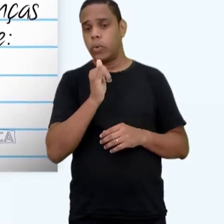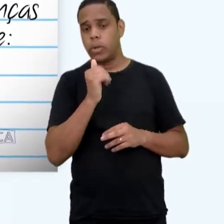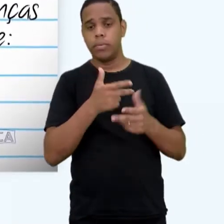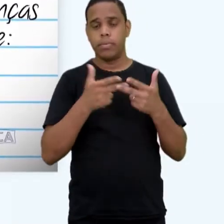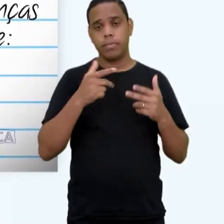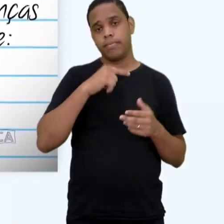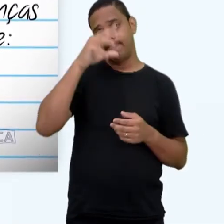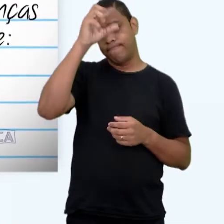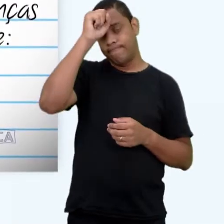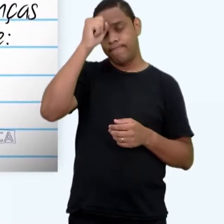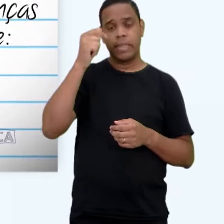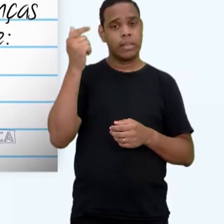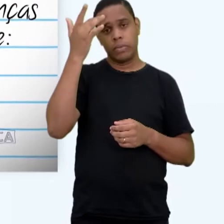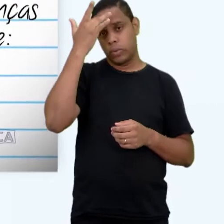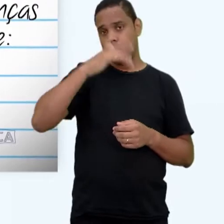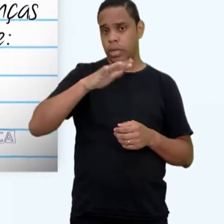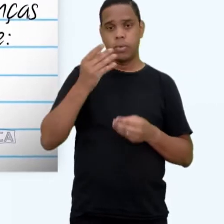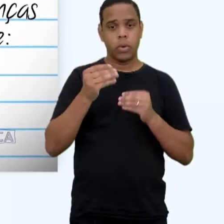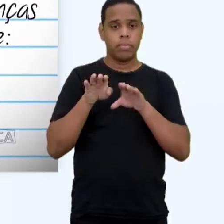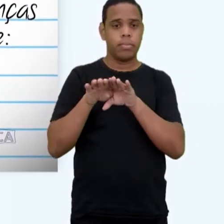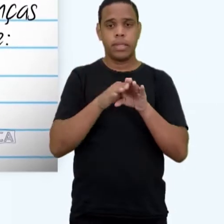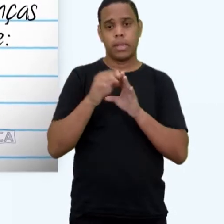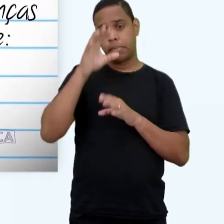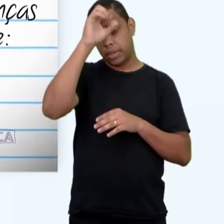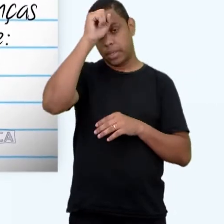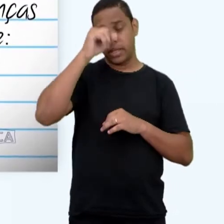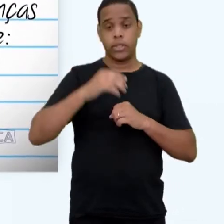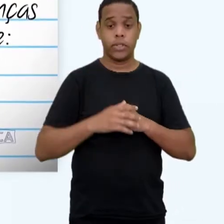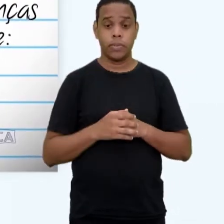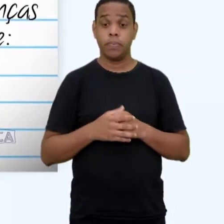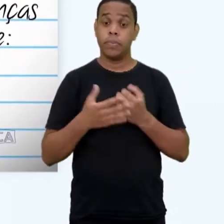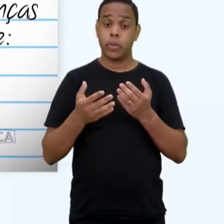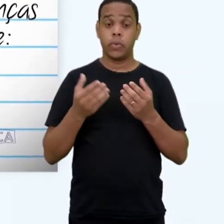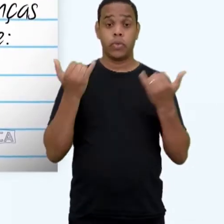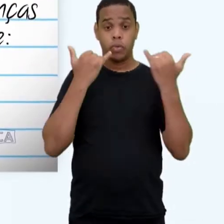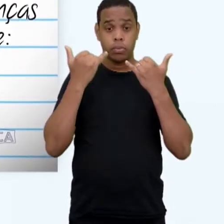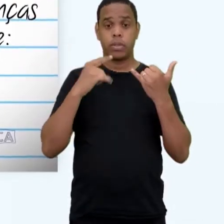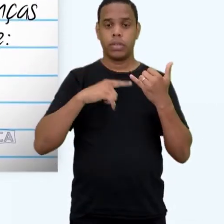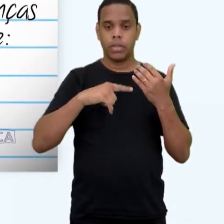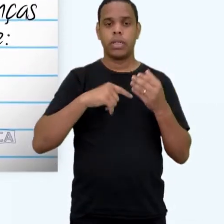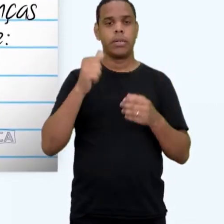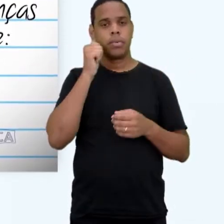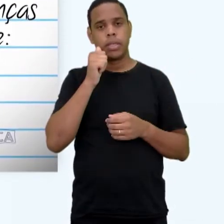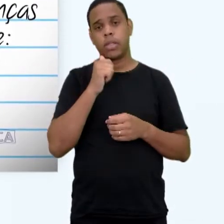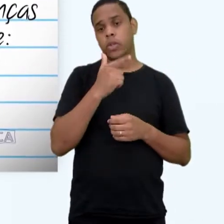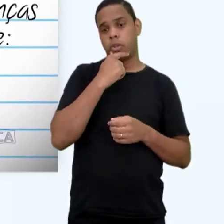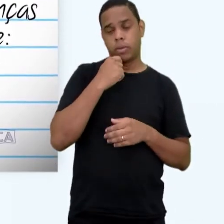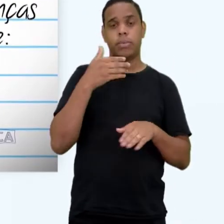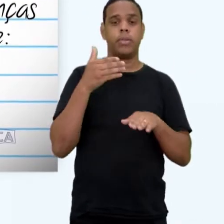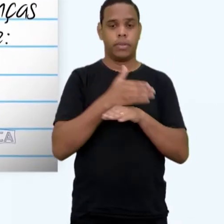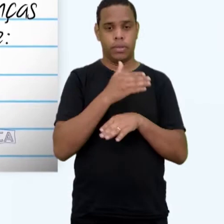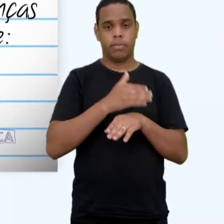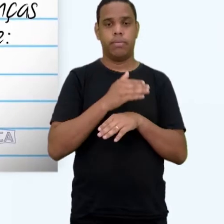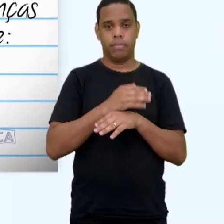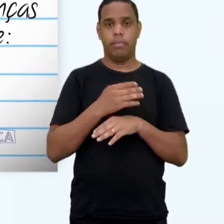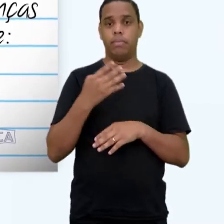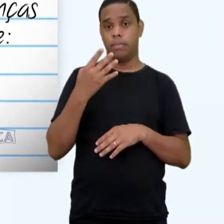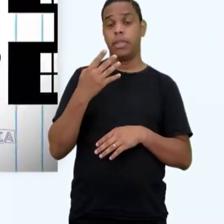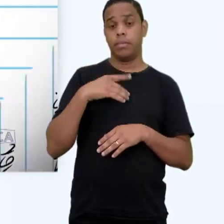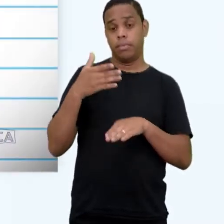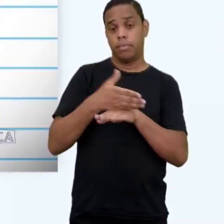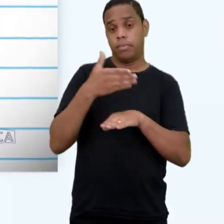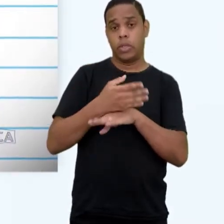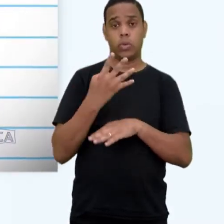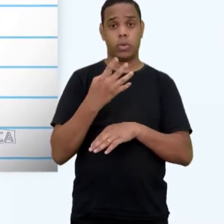suficiente para atender aos padrões mínimos de aprendizagem. Esses dados incluem meninos e meninas que passaram pelo menos 4 anos